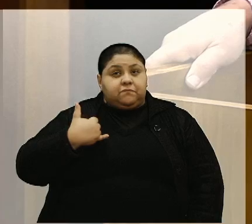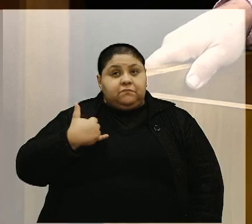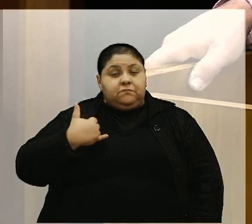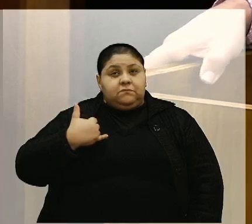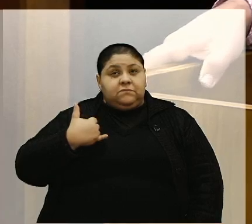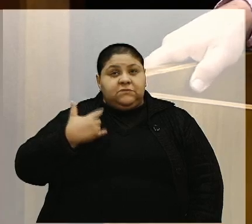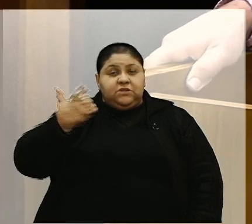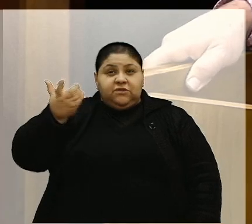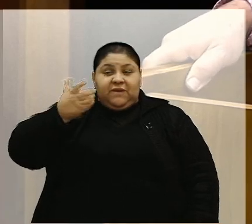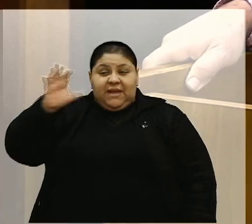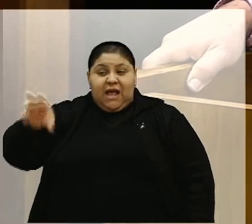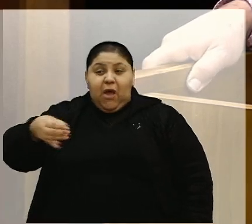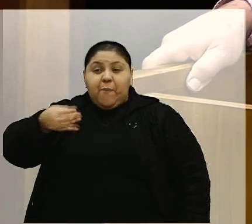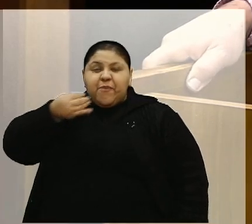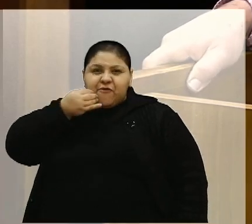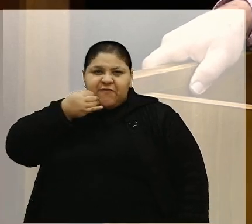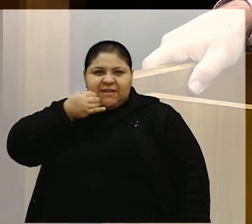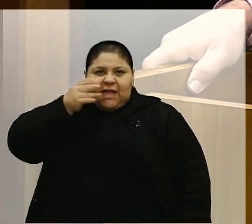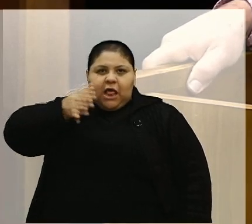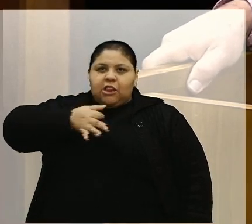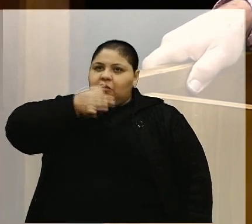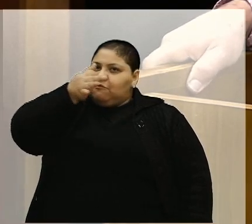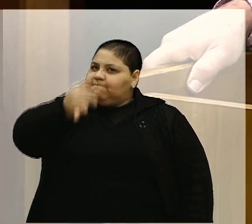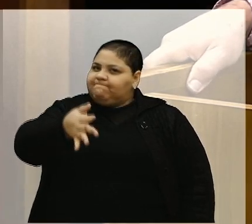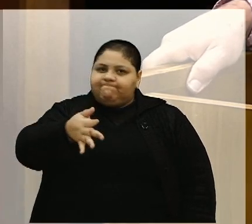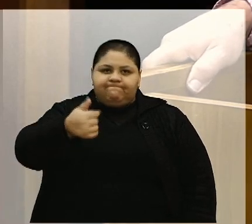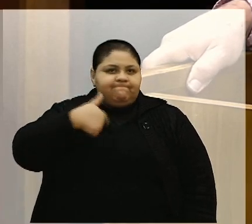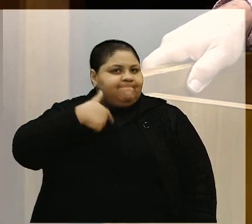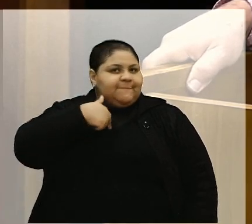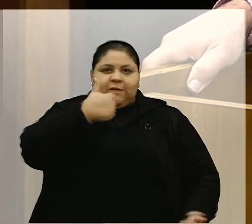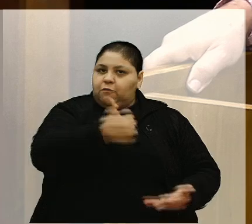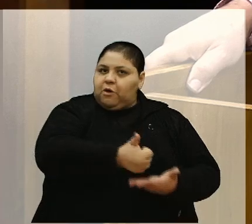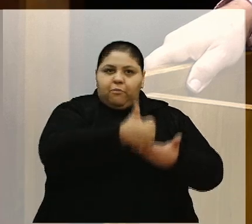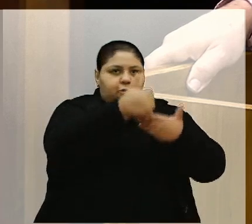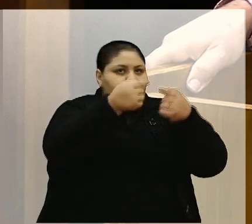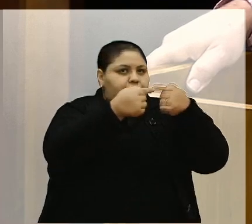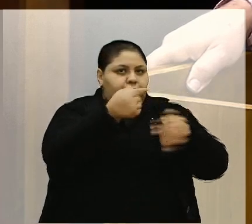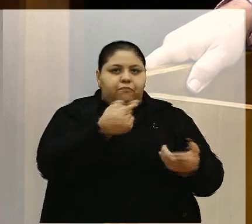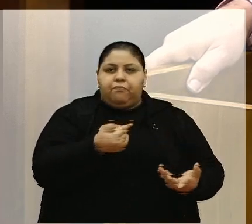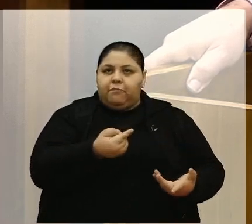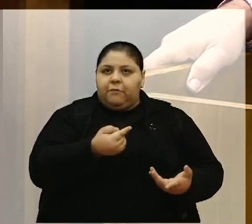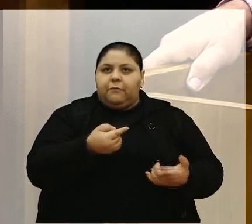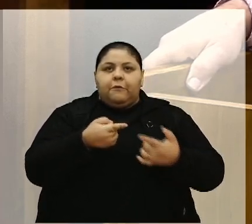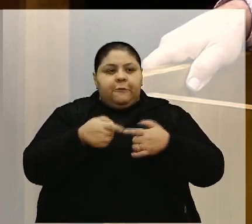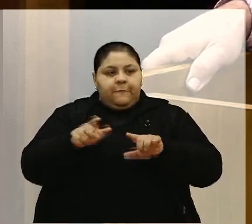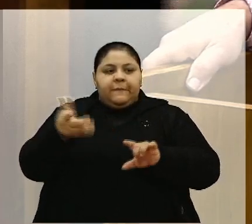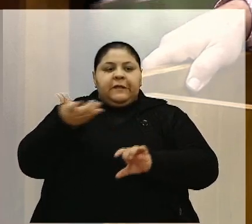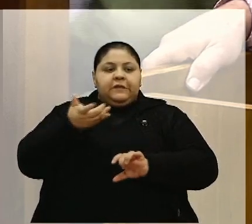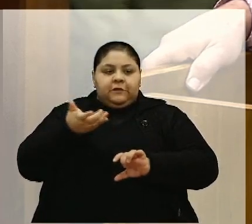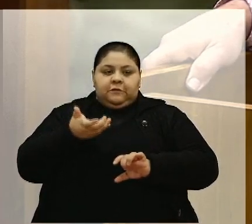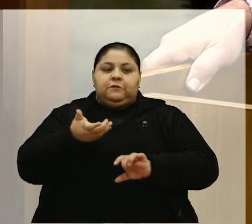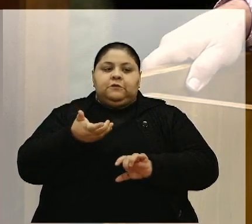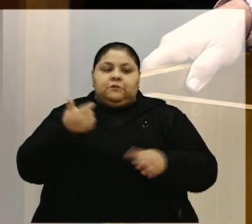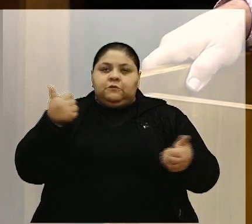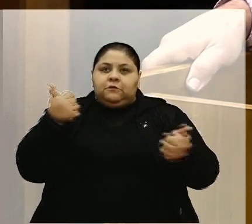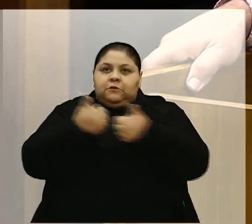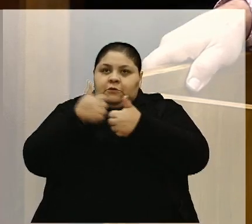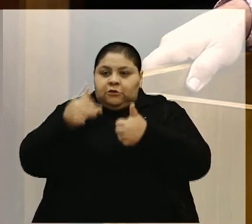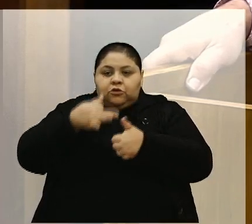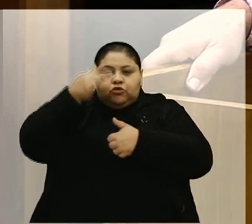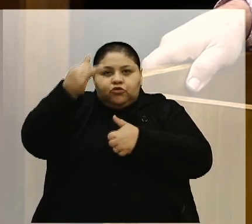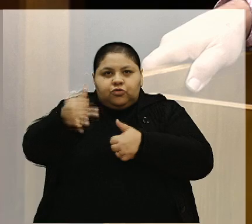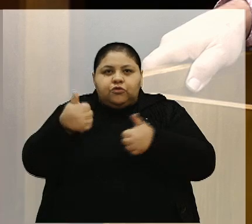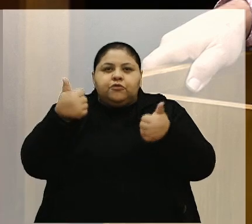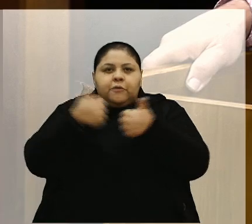querer tirar proveito ali na frente, não conte comigo. Mas eu quero estar ali no futuro próximo